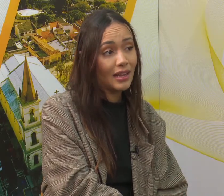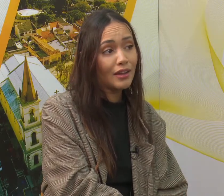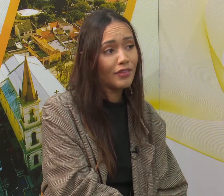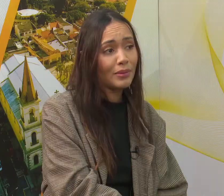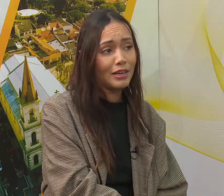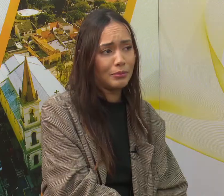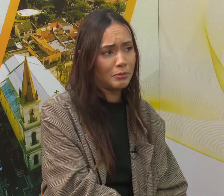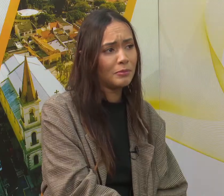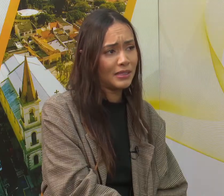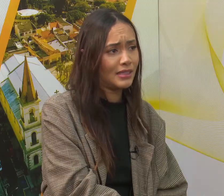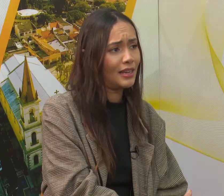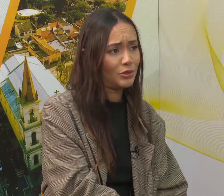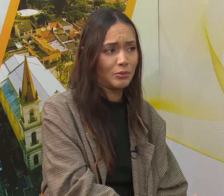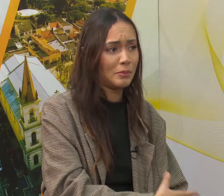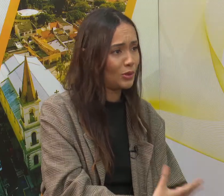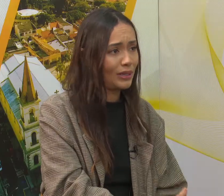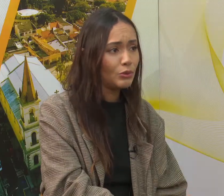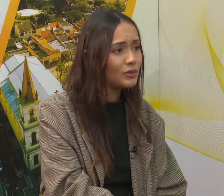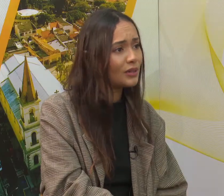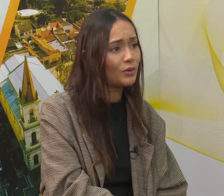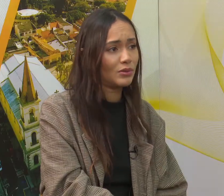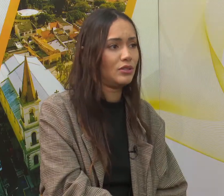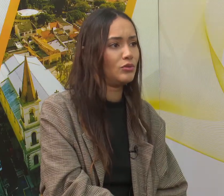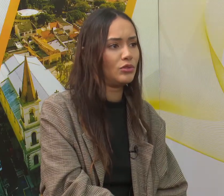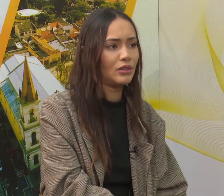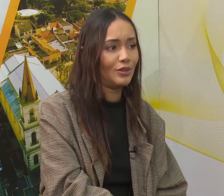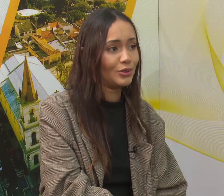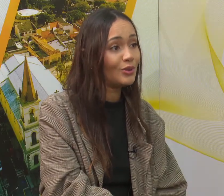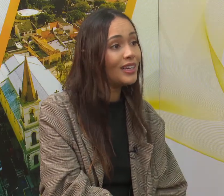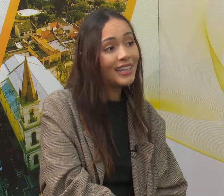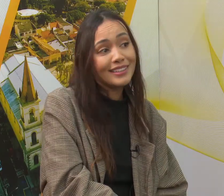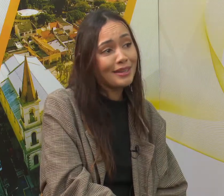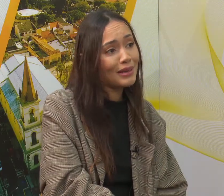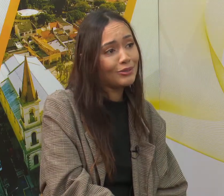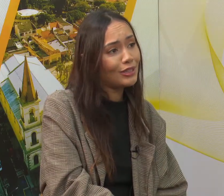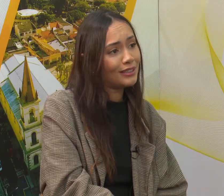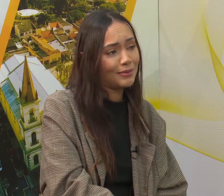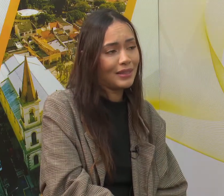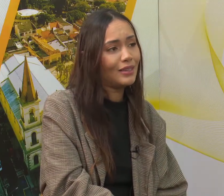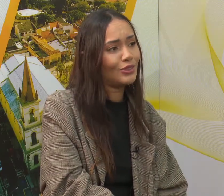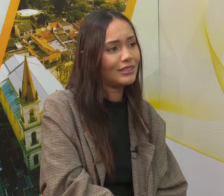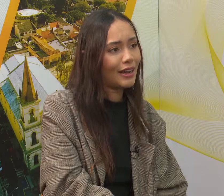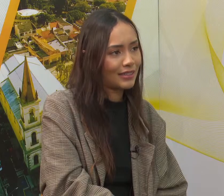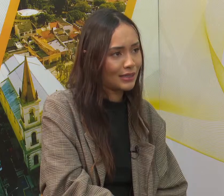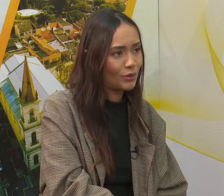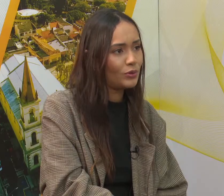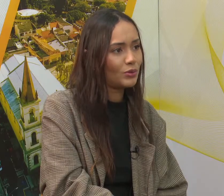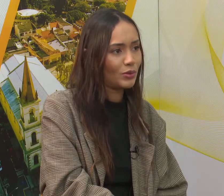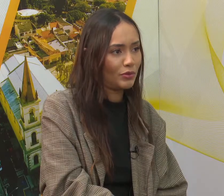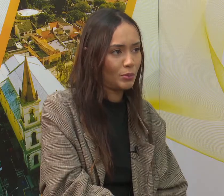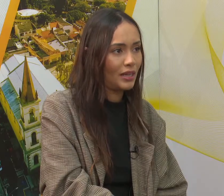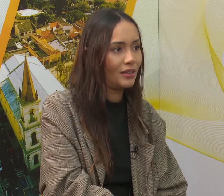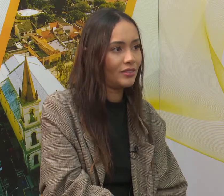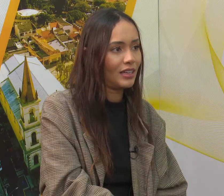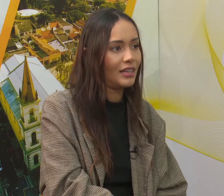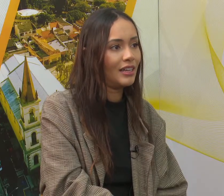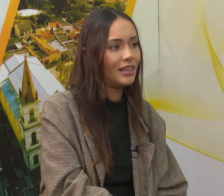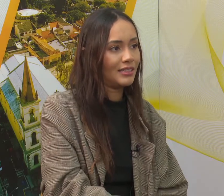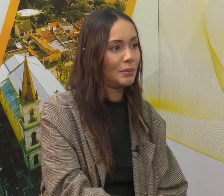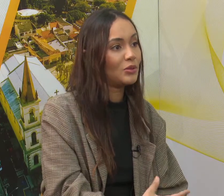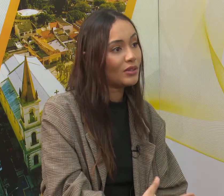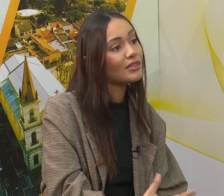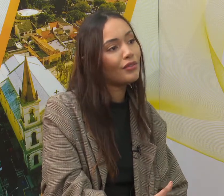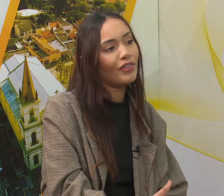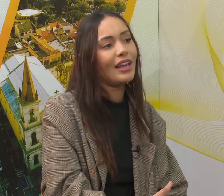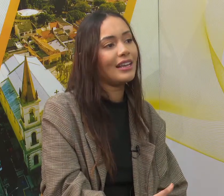vezes nem é a família, é o próprio paciente. É uma pessoa adulta, consciente do diagnóstico e que tem medo de ir à terapia, de lidar com essa angústia, o sofrimento, né?